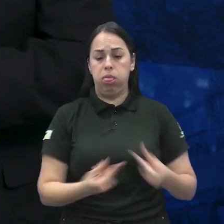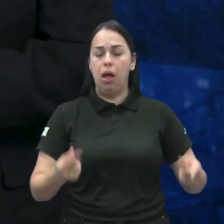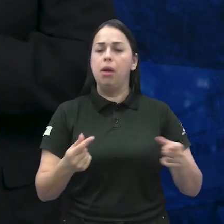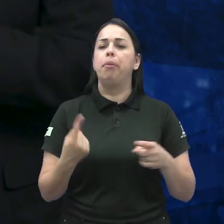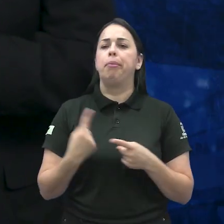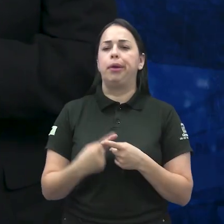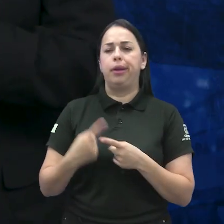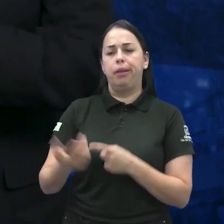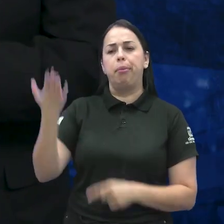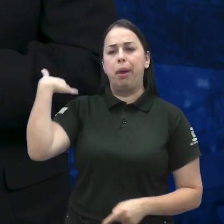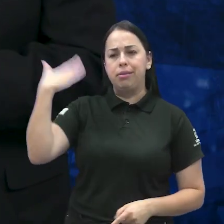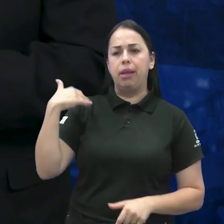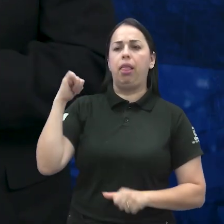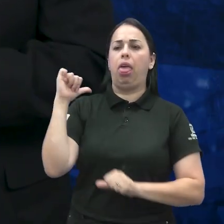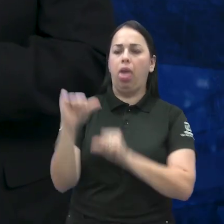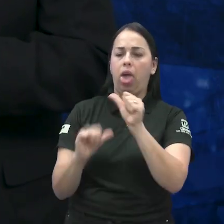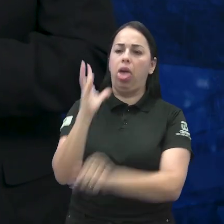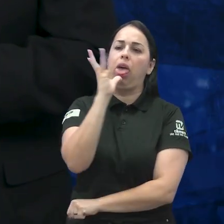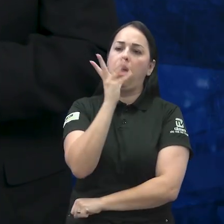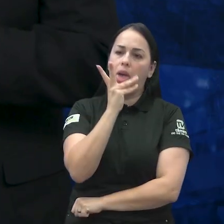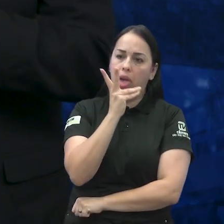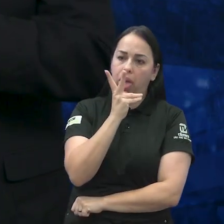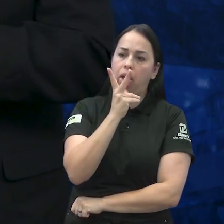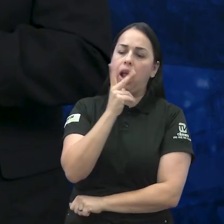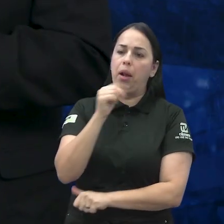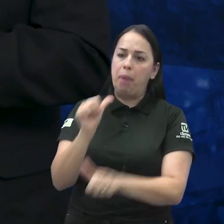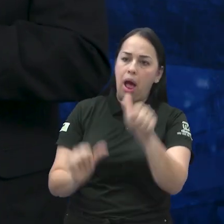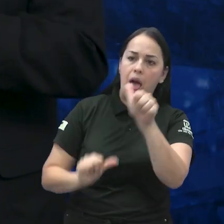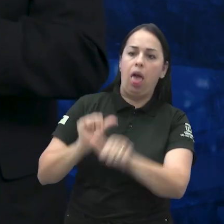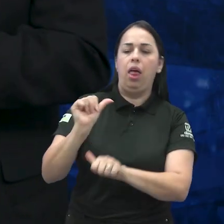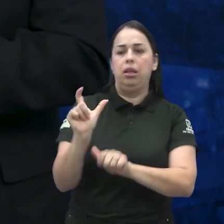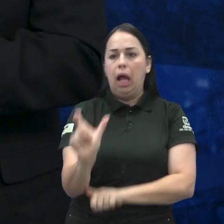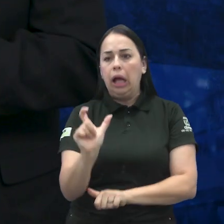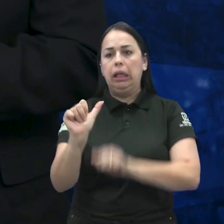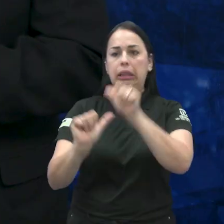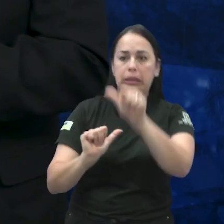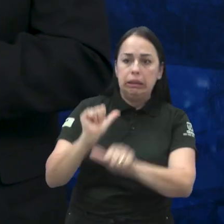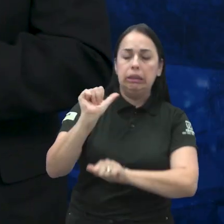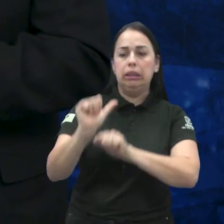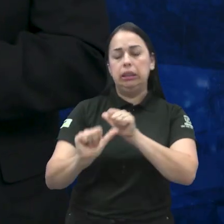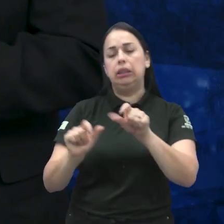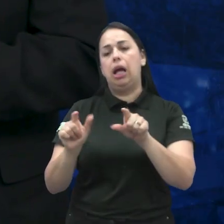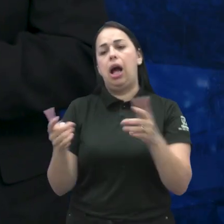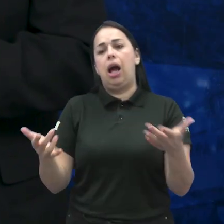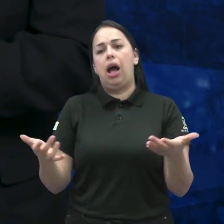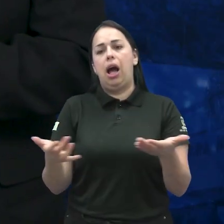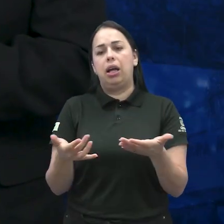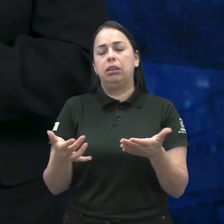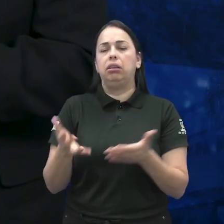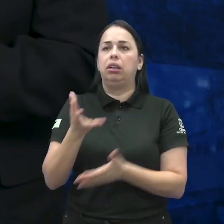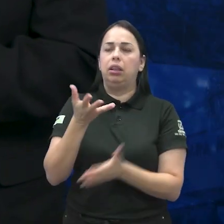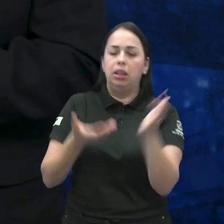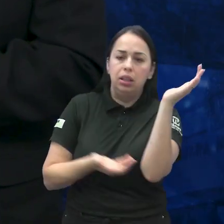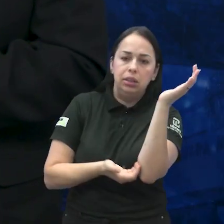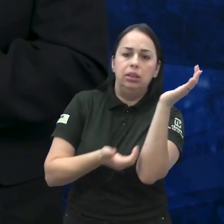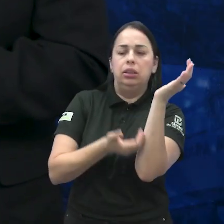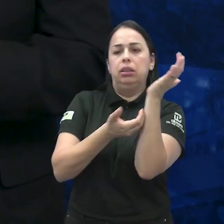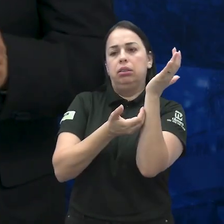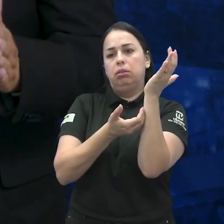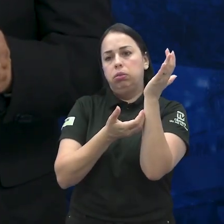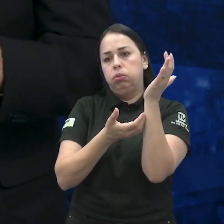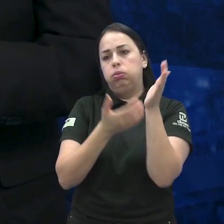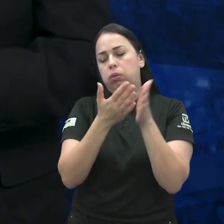que realmente ele era um pouco burocrático, né? O trâmite do processo, ele trazia uma certa burocracia